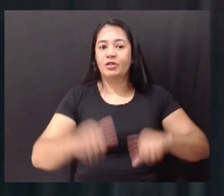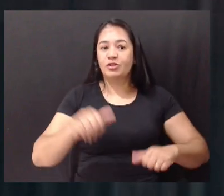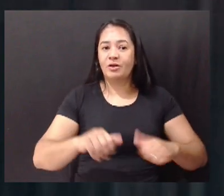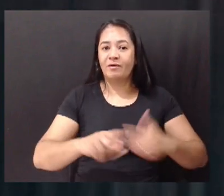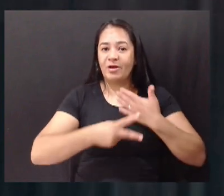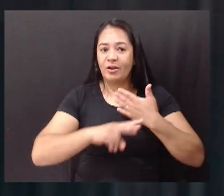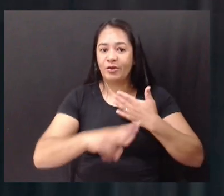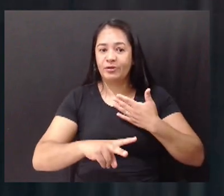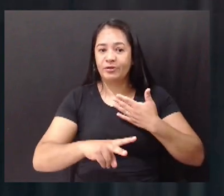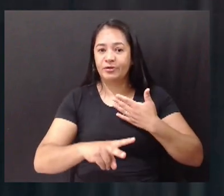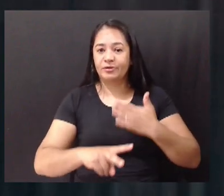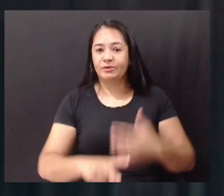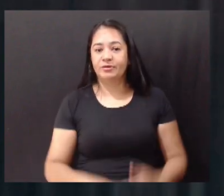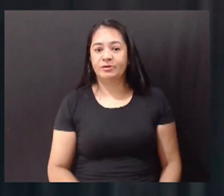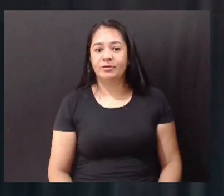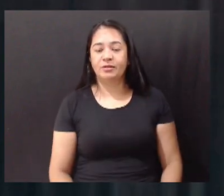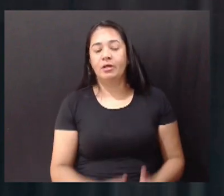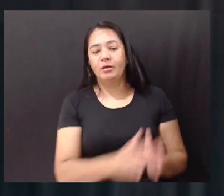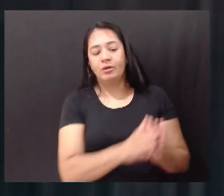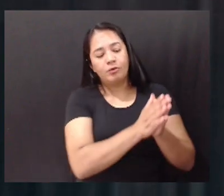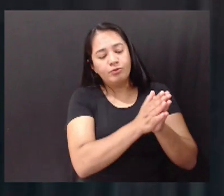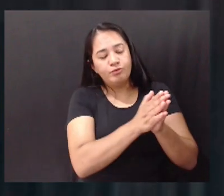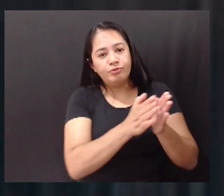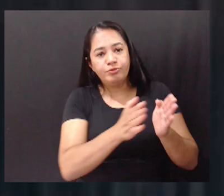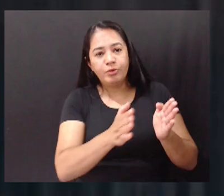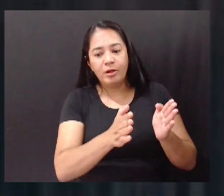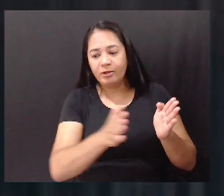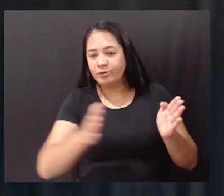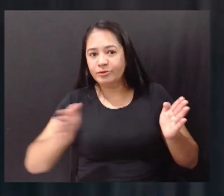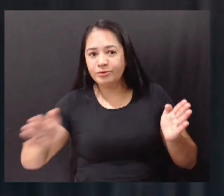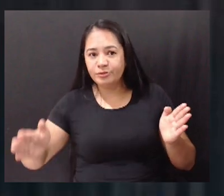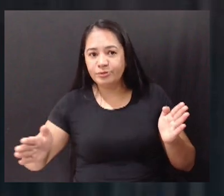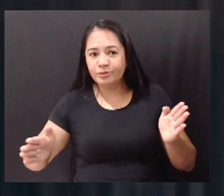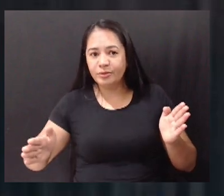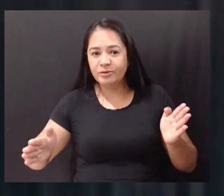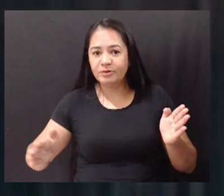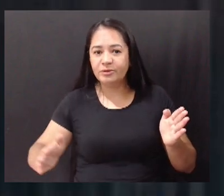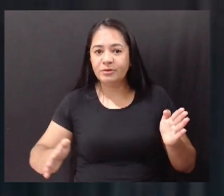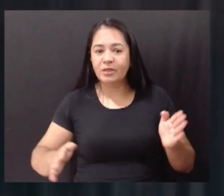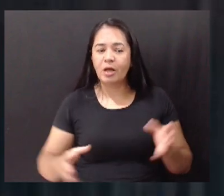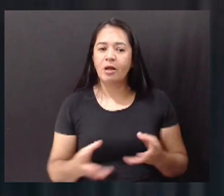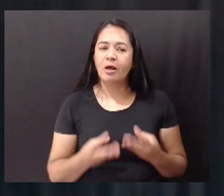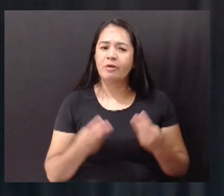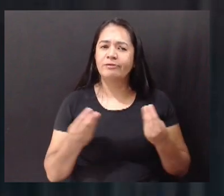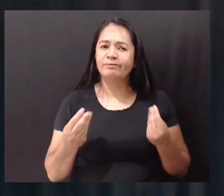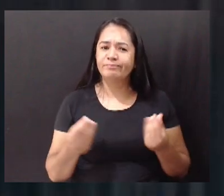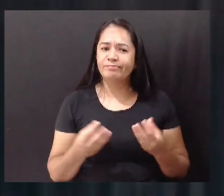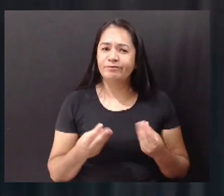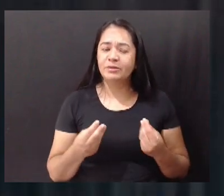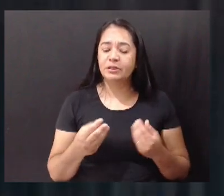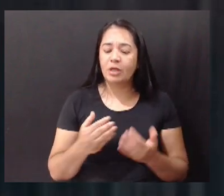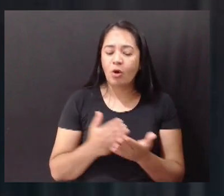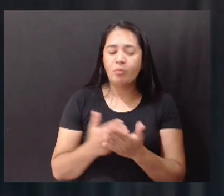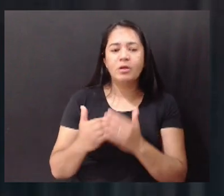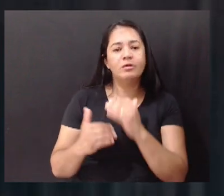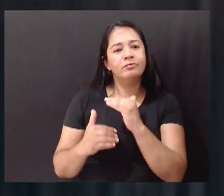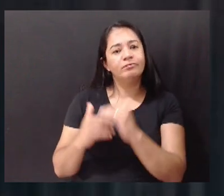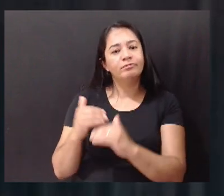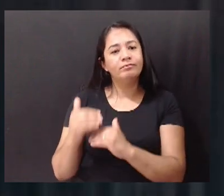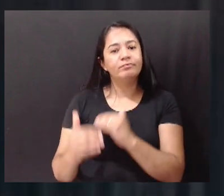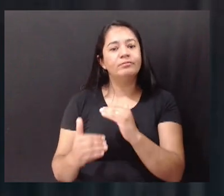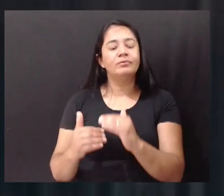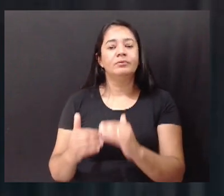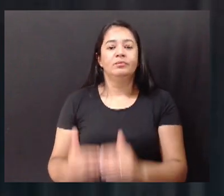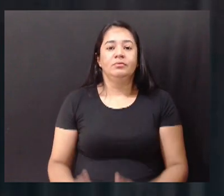ter, tanto a curto quanto a longo prazo, são ainda muito frágeis, ainda estão em desenvolvimento. Então, mesmo